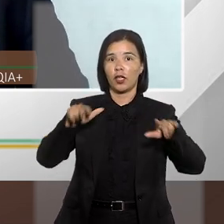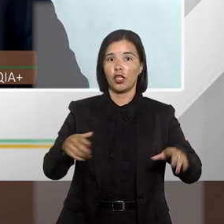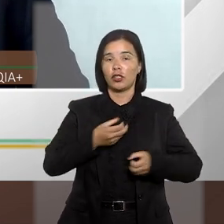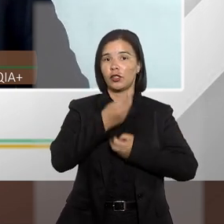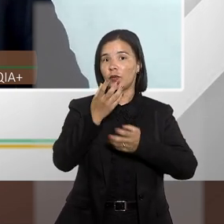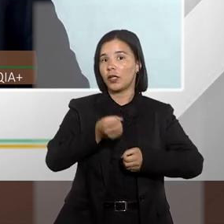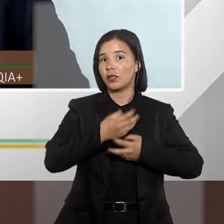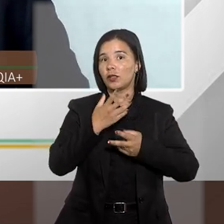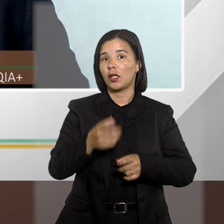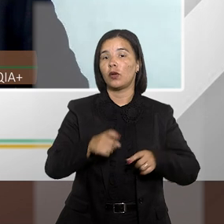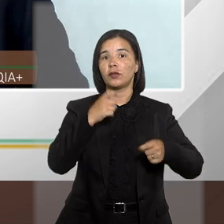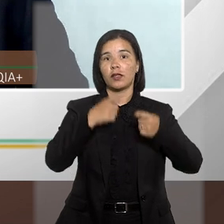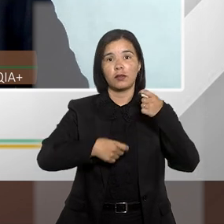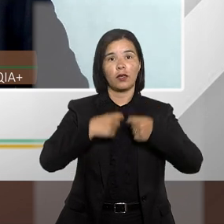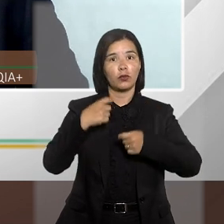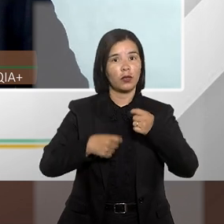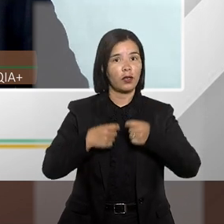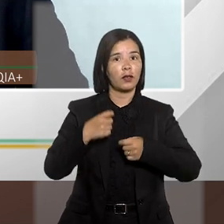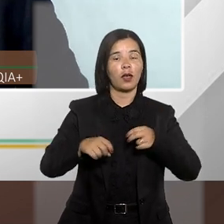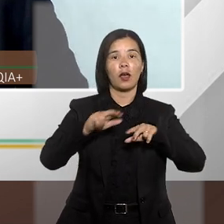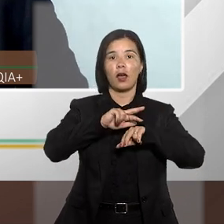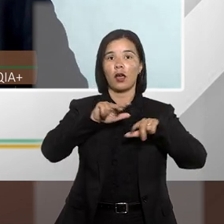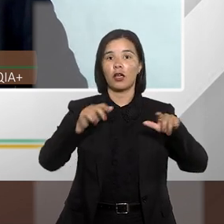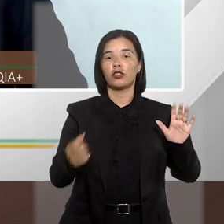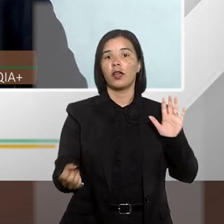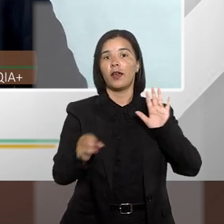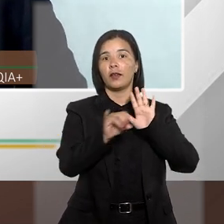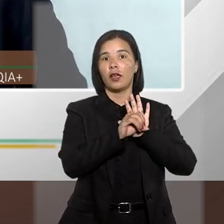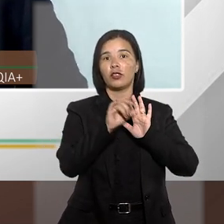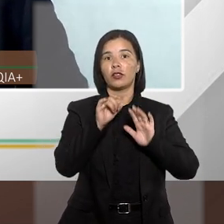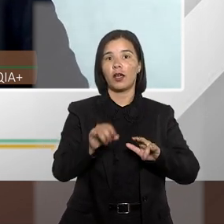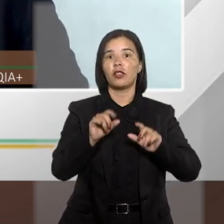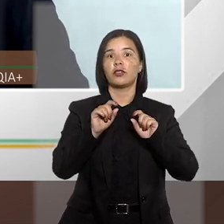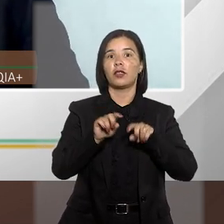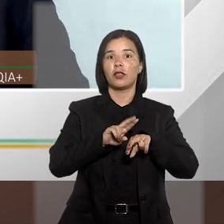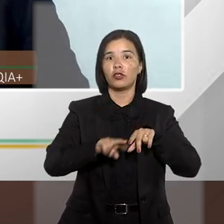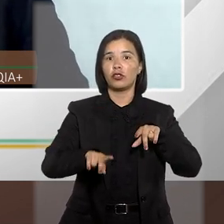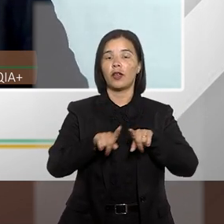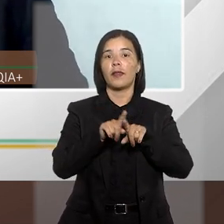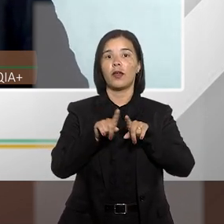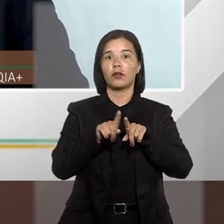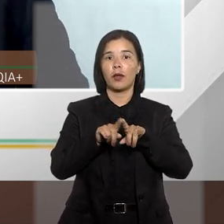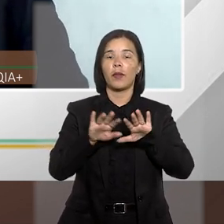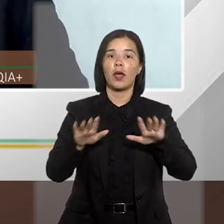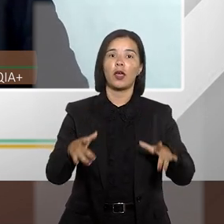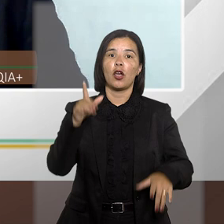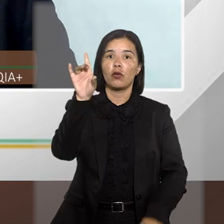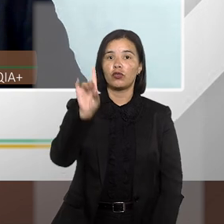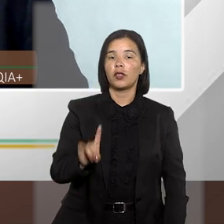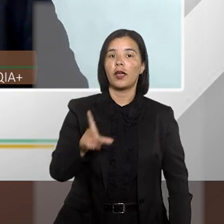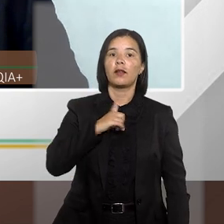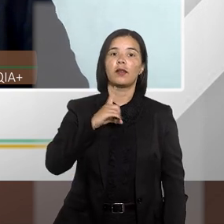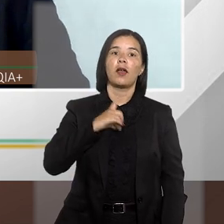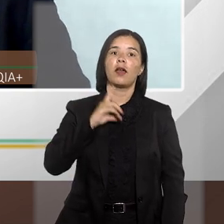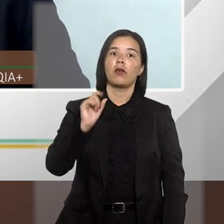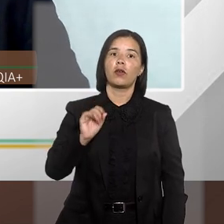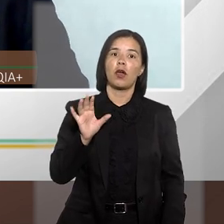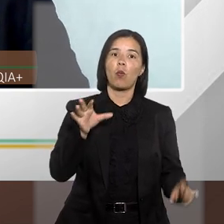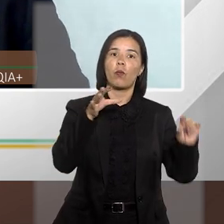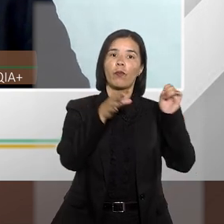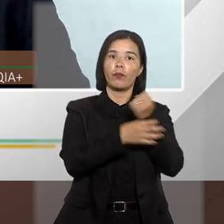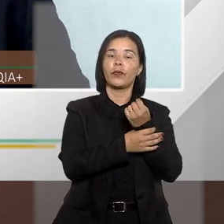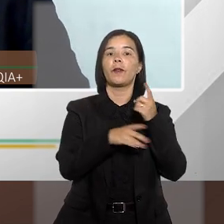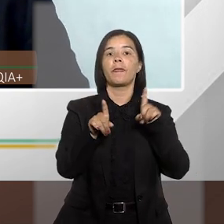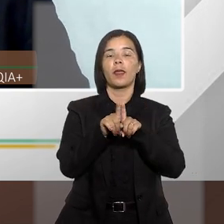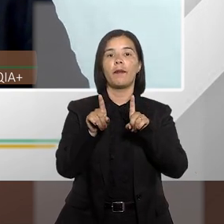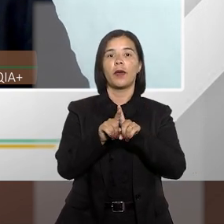expressão da sexualidade, de expressão da identidade de gênero, para que esses direitos tenham não só uma garantia, mas